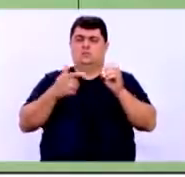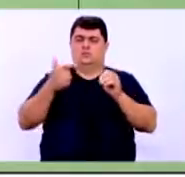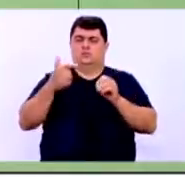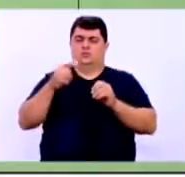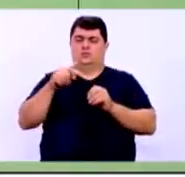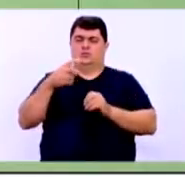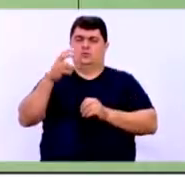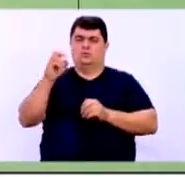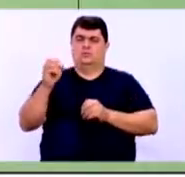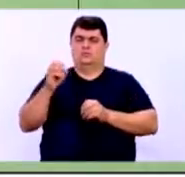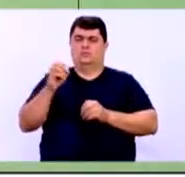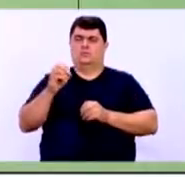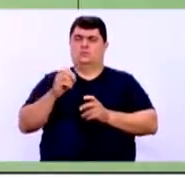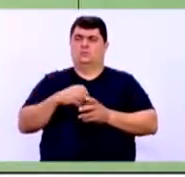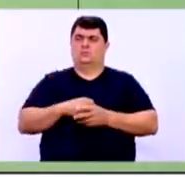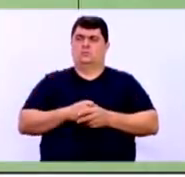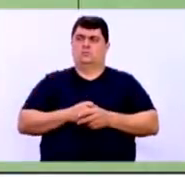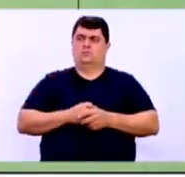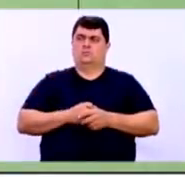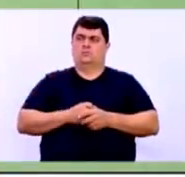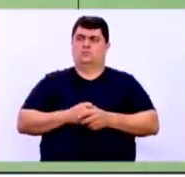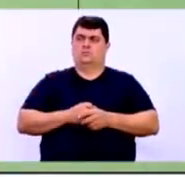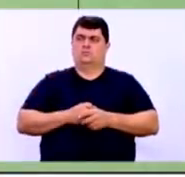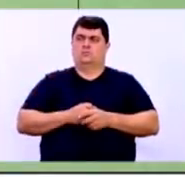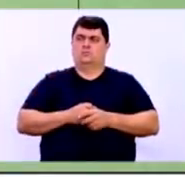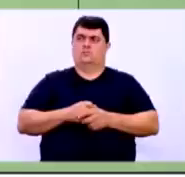22,50. 12